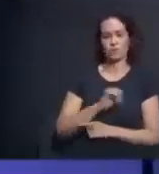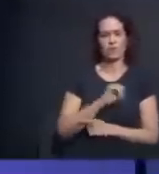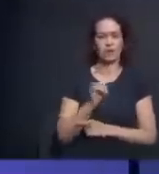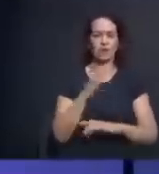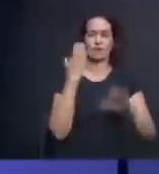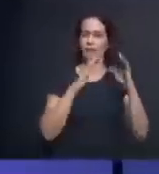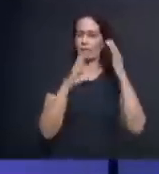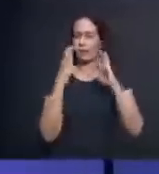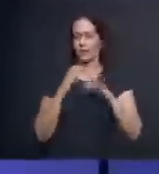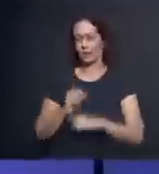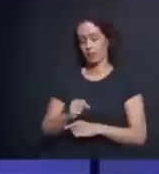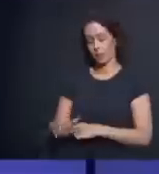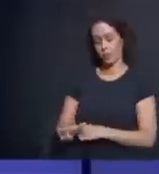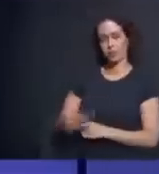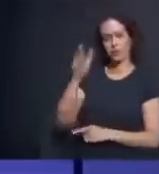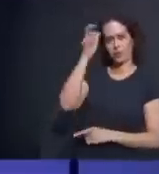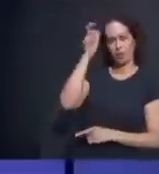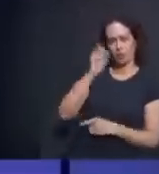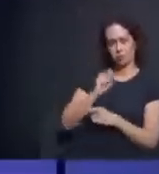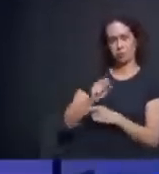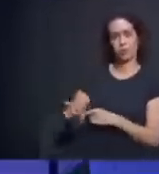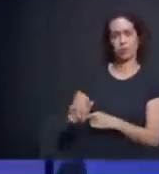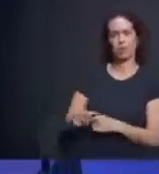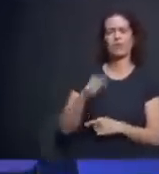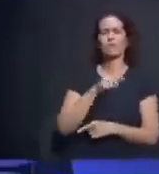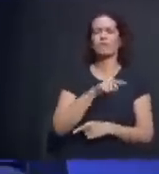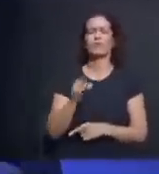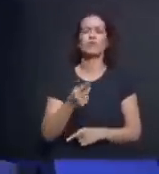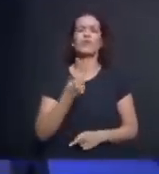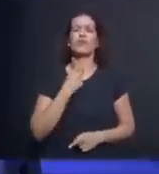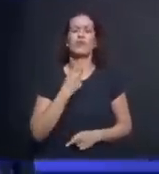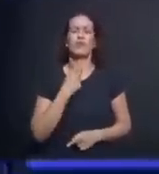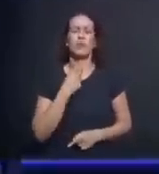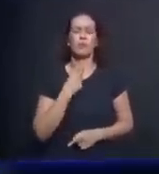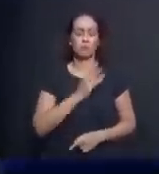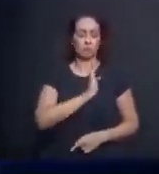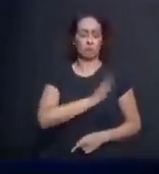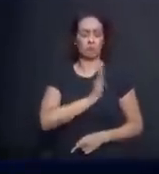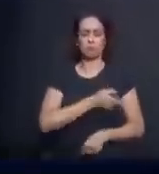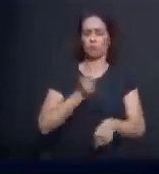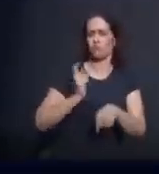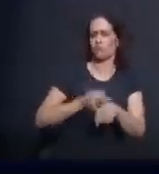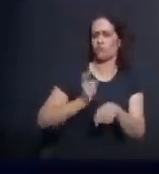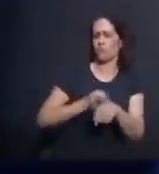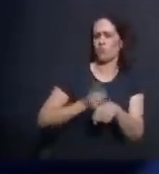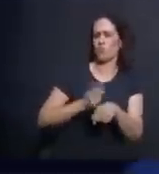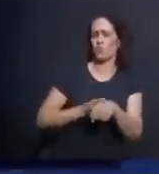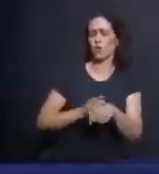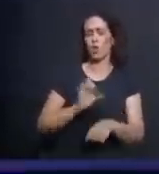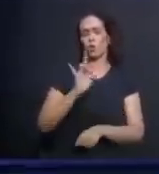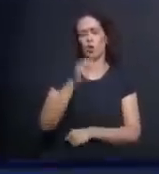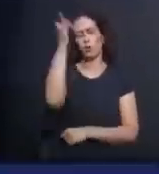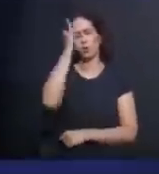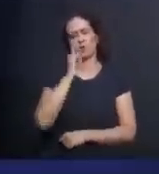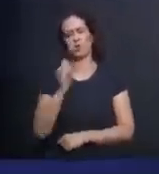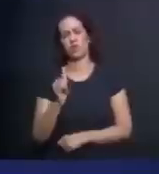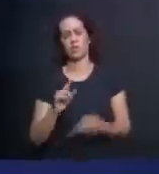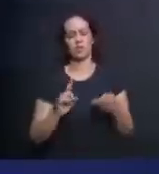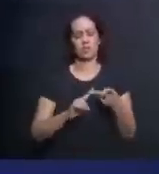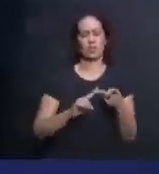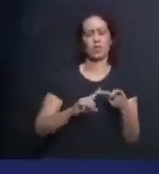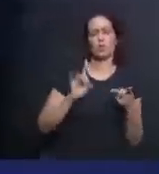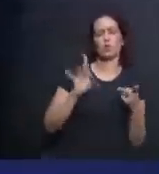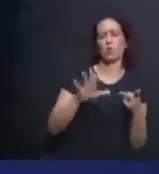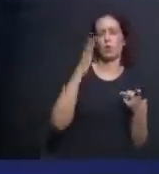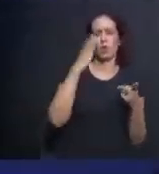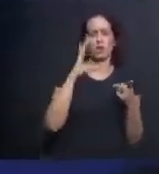você expulsa. Por quê? Porque você não pode ser uma pessoa tão endurecida que só profetiza, ou que só canta,